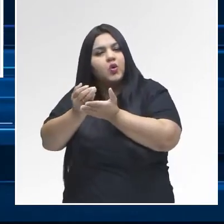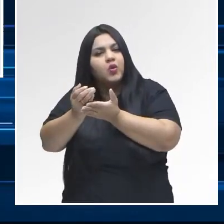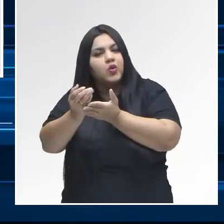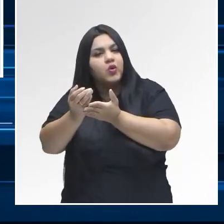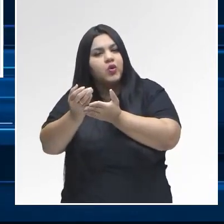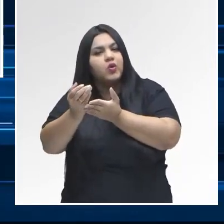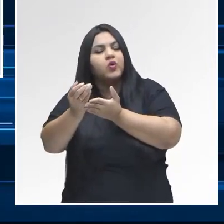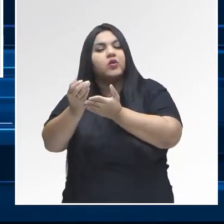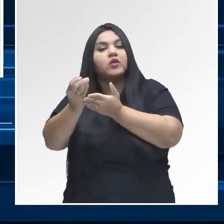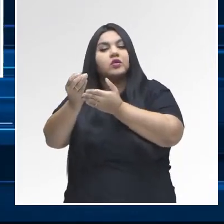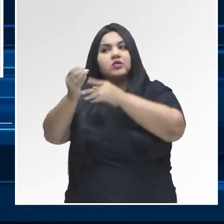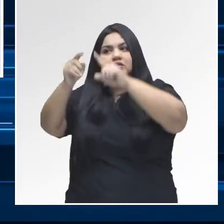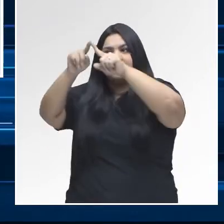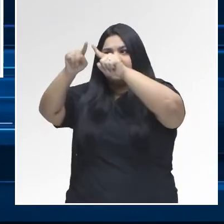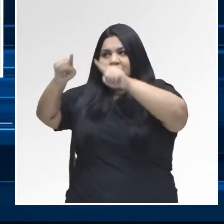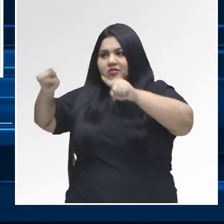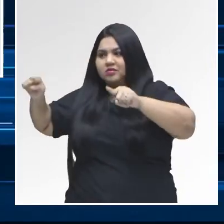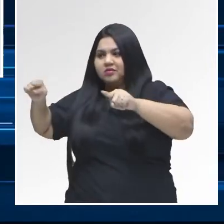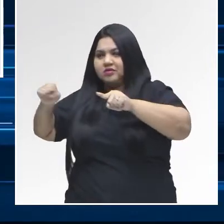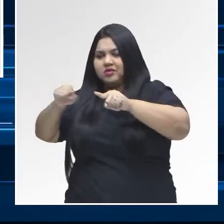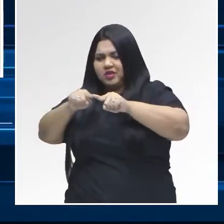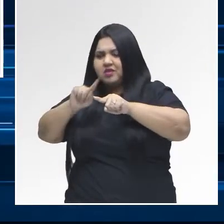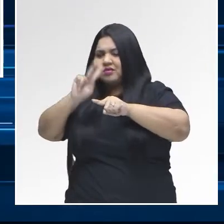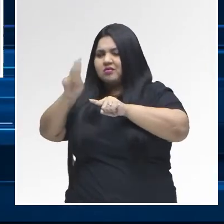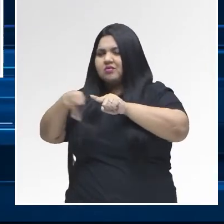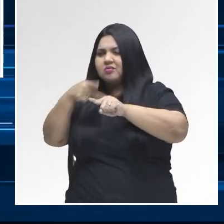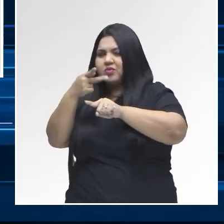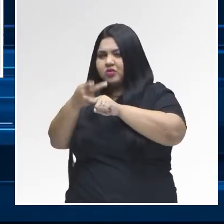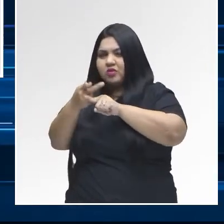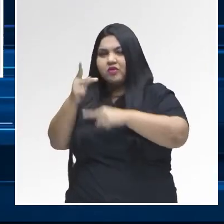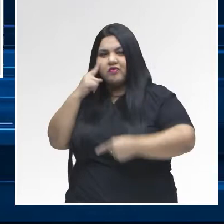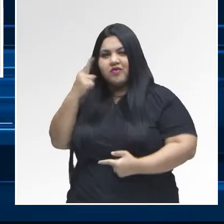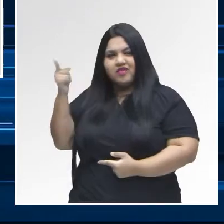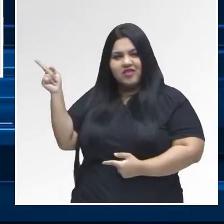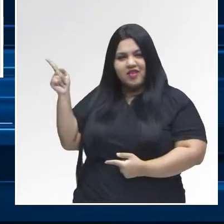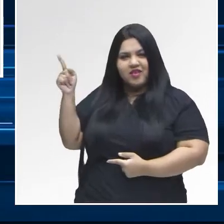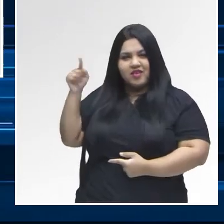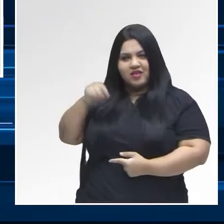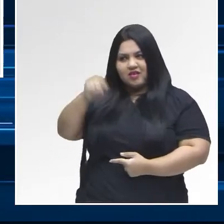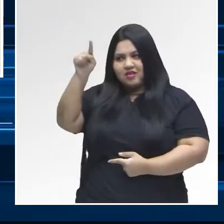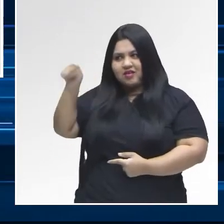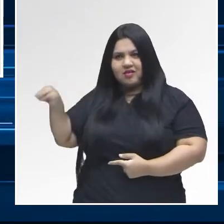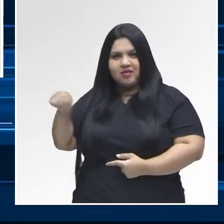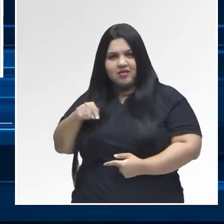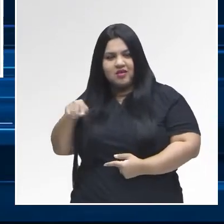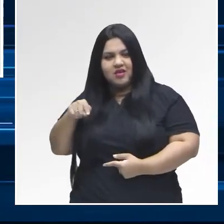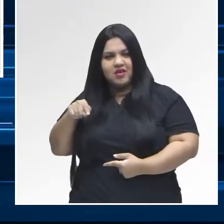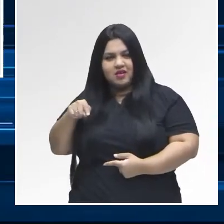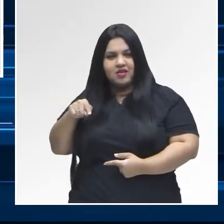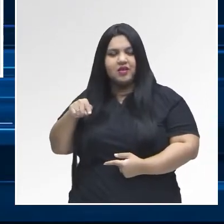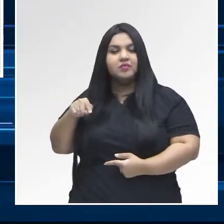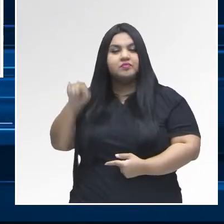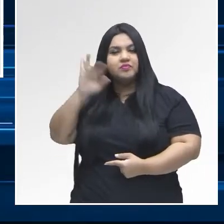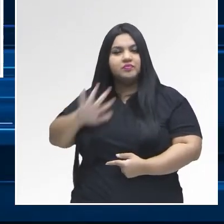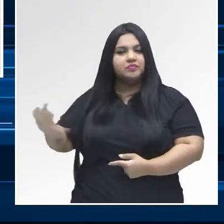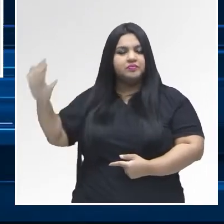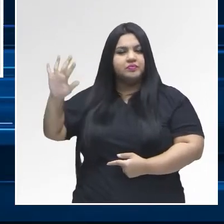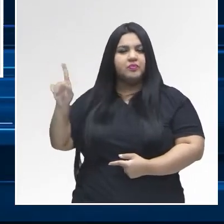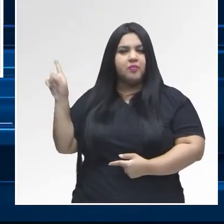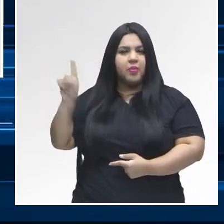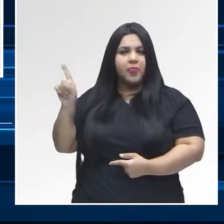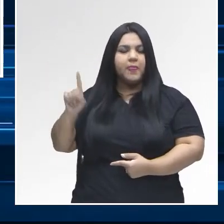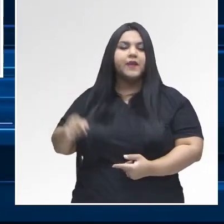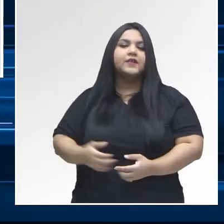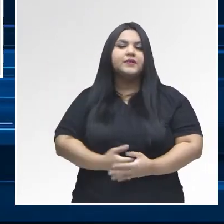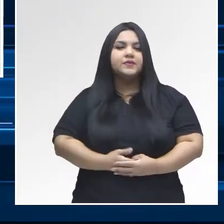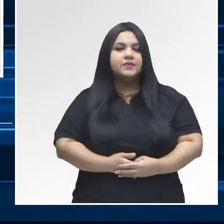rota triangular comercial, que nós vamos ver aqui na nossa imagem, tá? Vamos lá? A nossa imagem aí na tela, tá aparecendo para